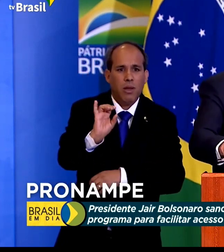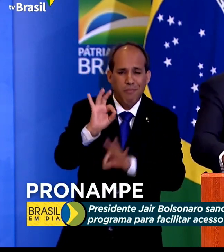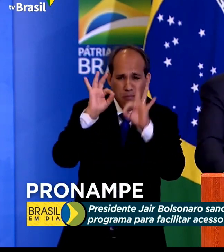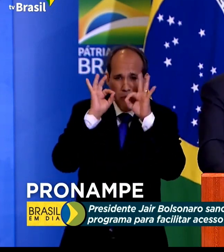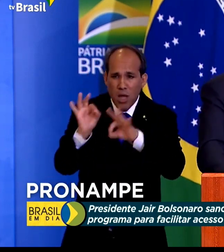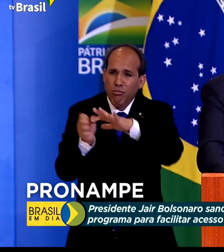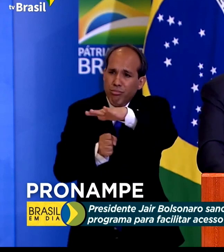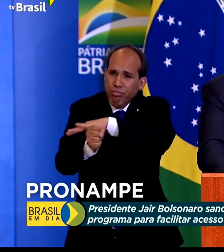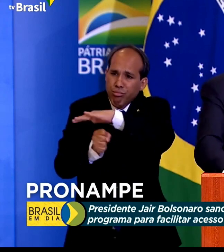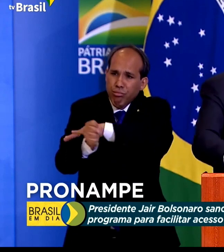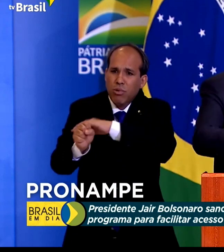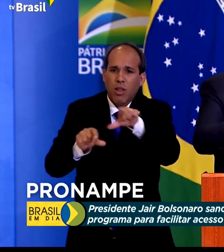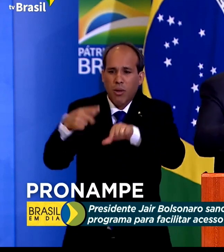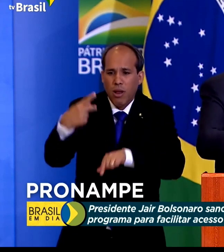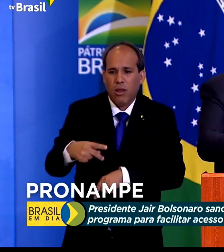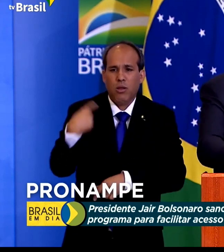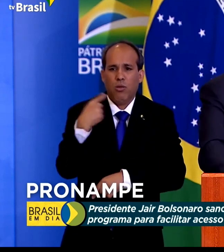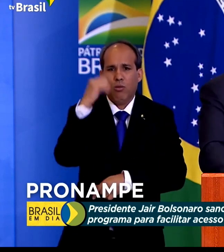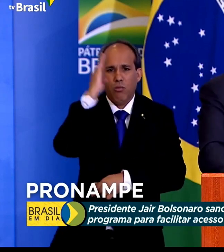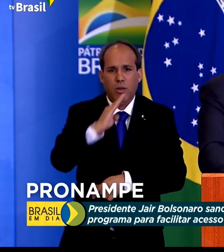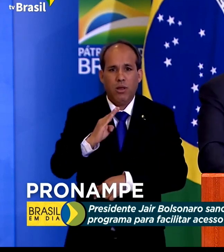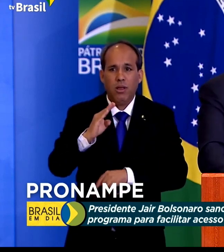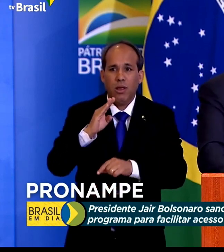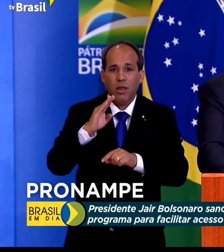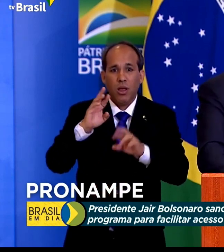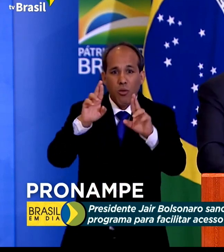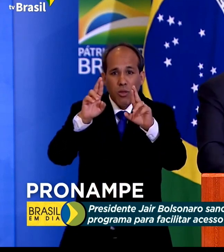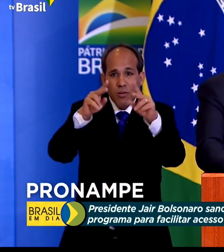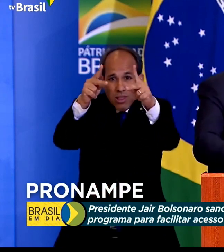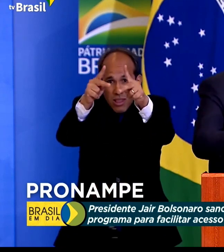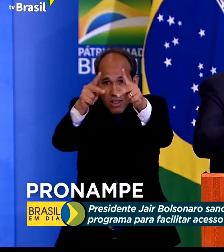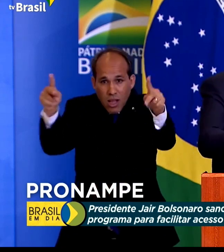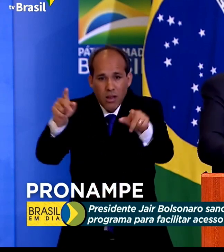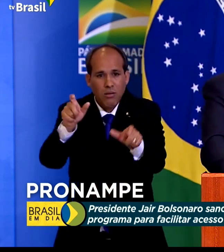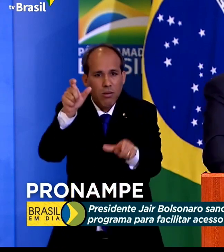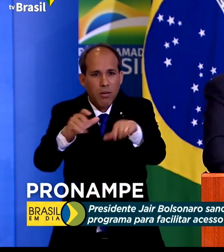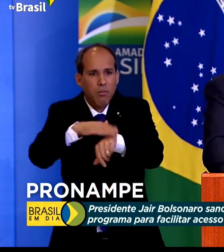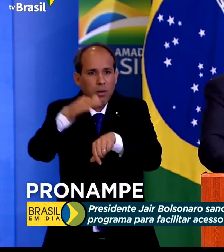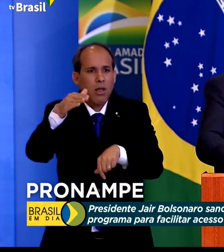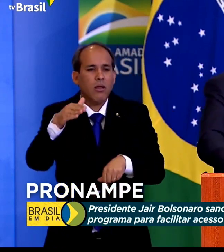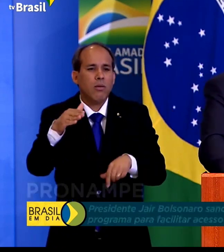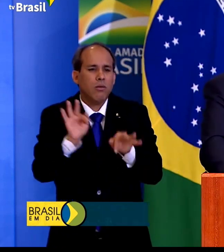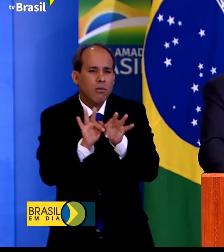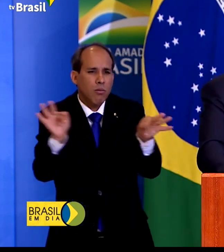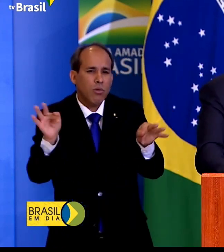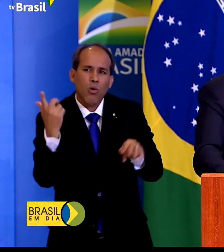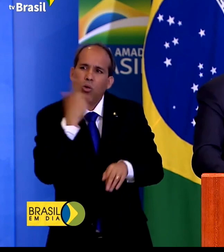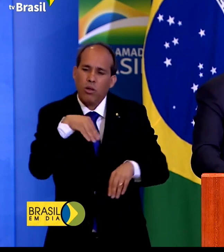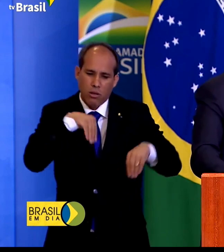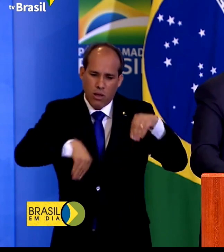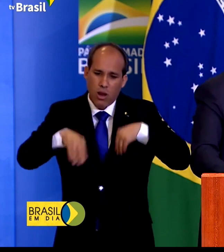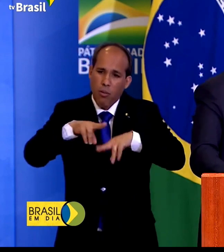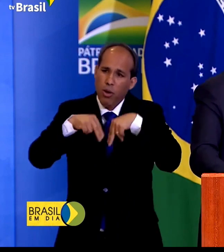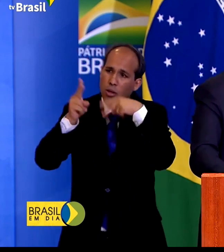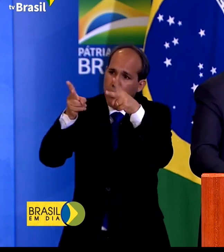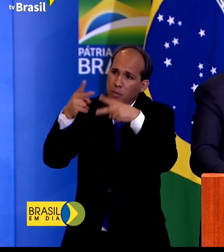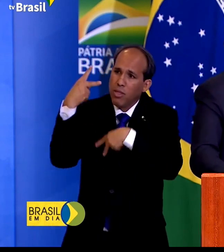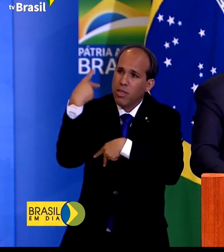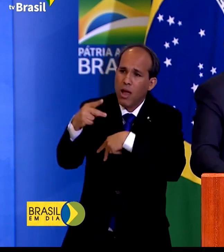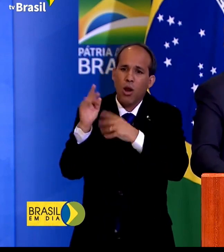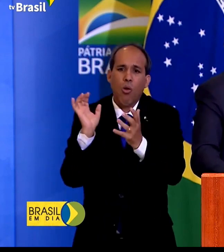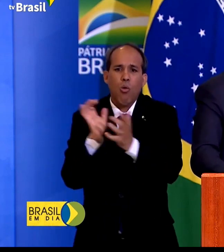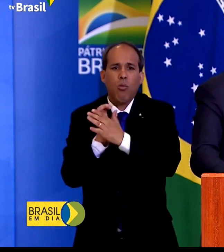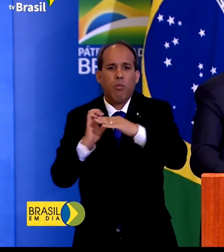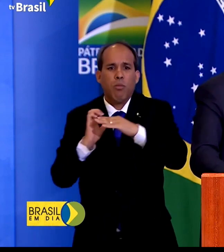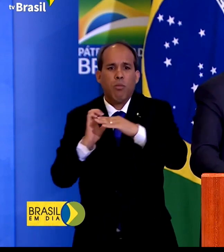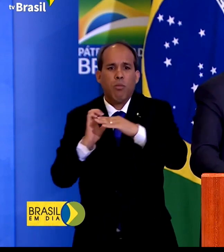entregue nosso país na ponta da linha o mais humilde tem o sustento através das pequenas e